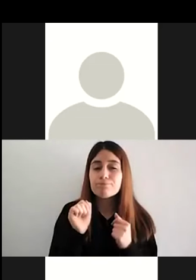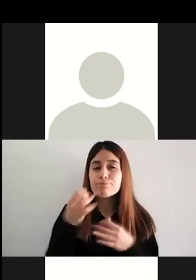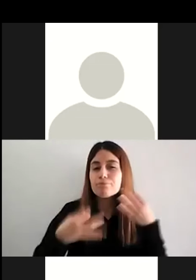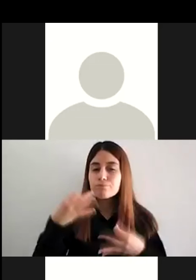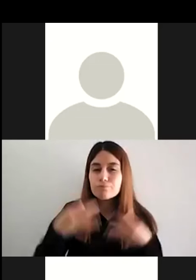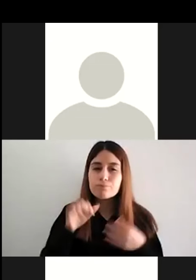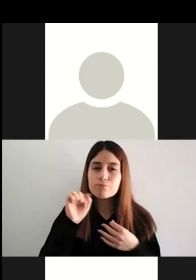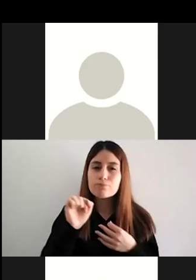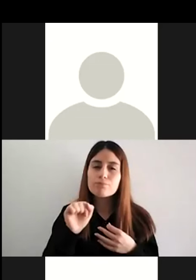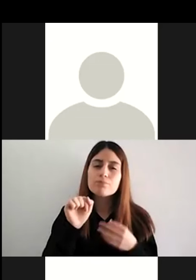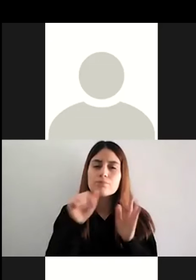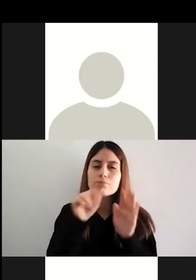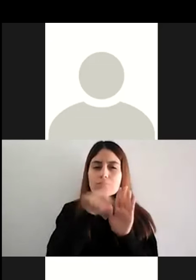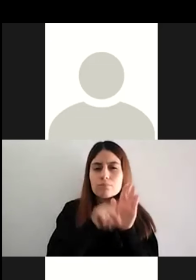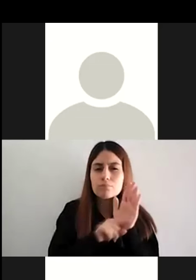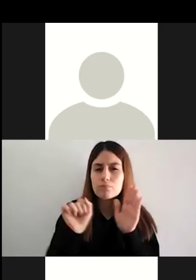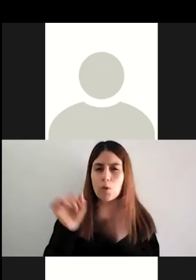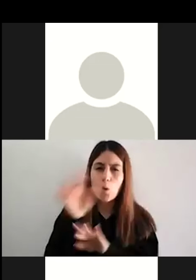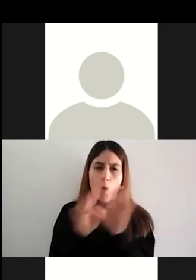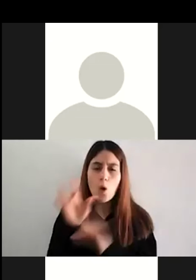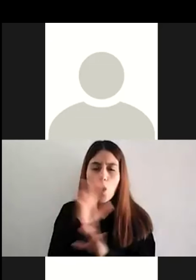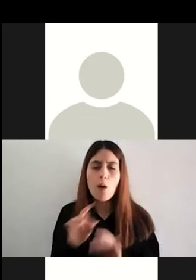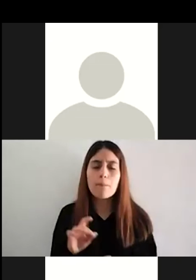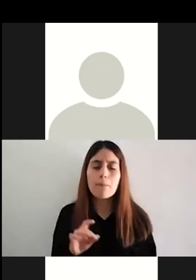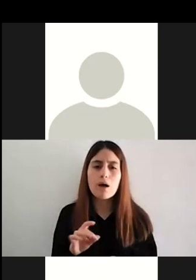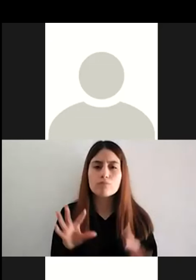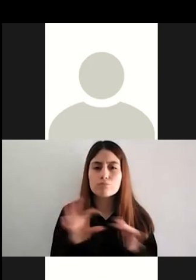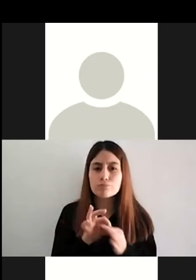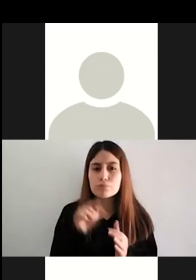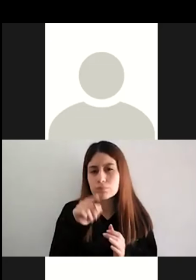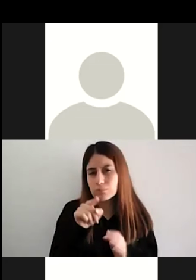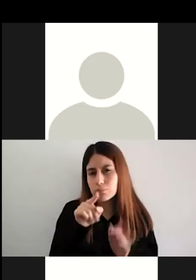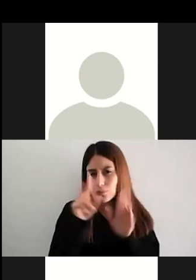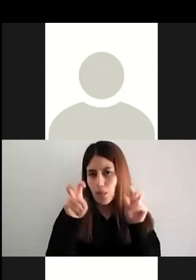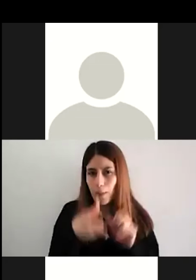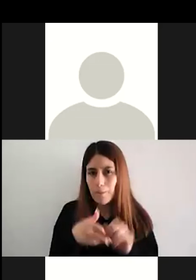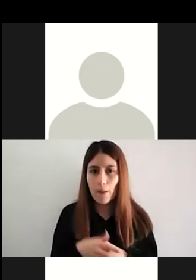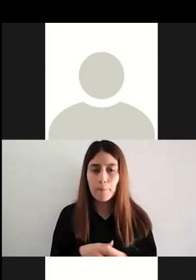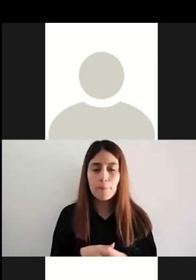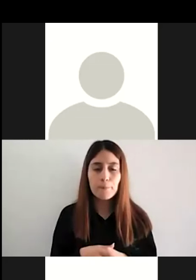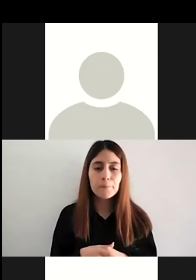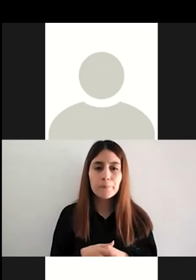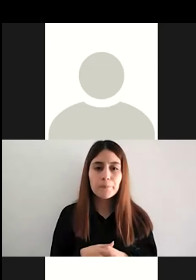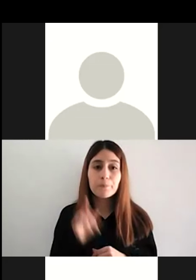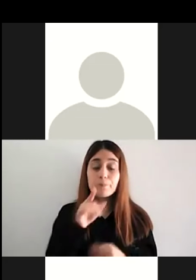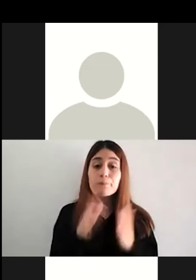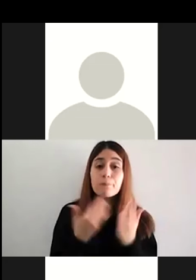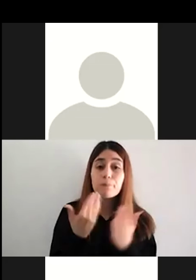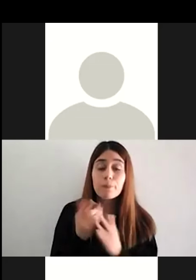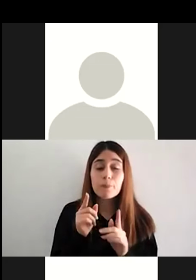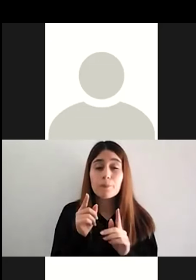as diretivas europeias no âmbito destas matérias e que vem